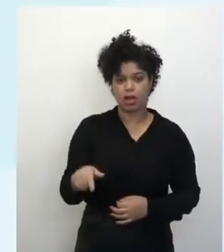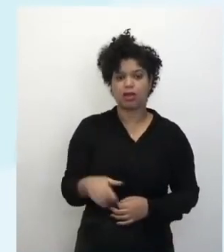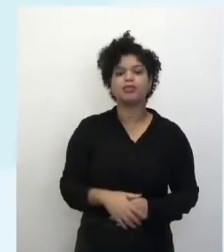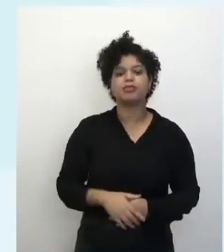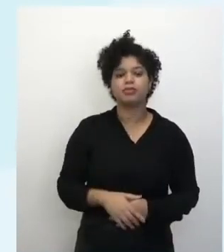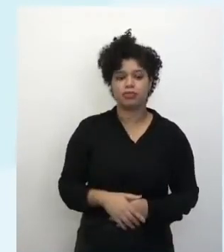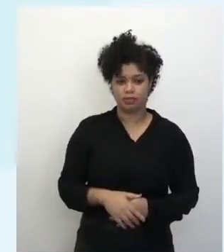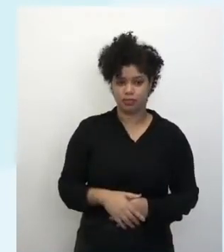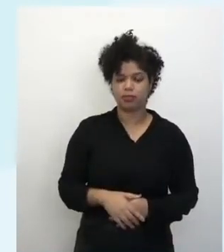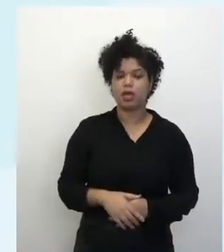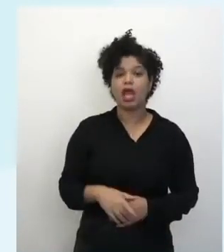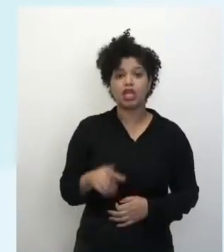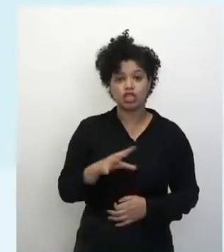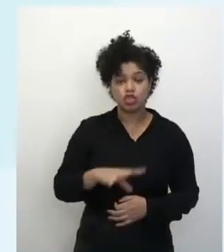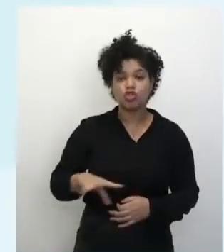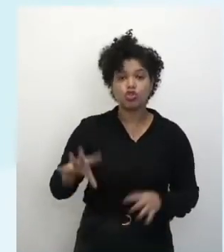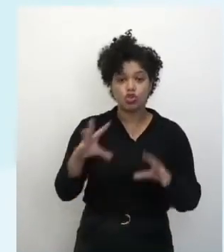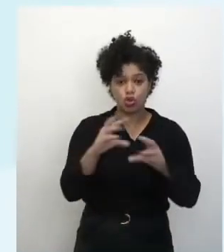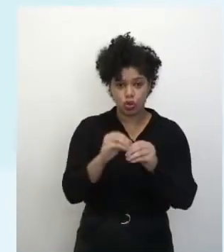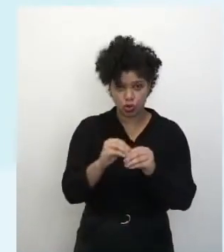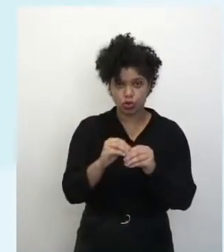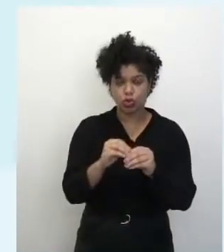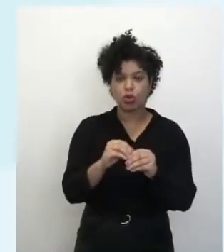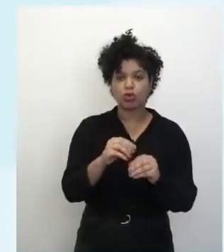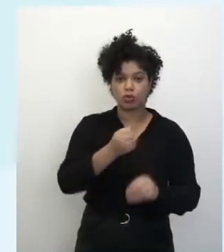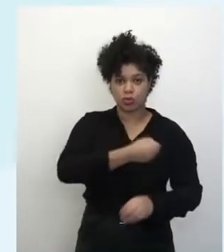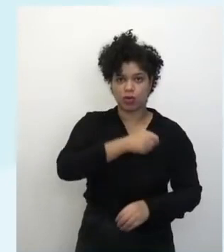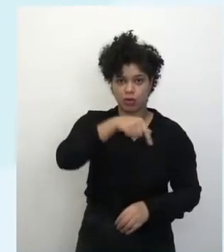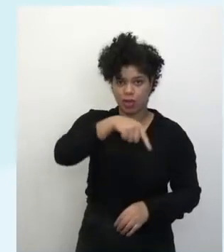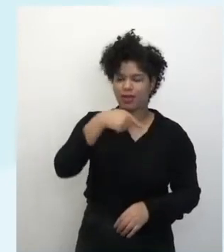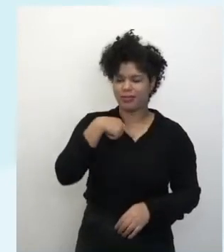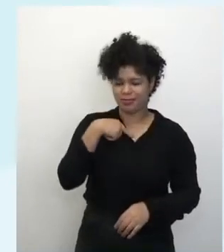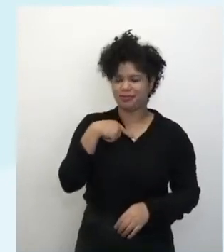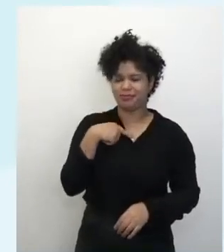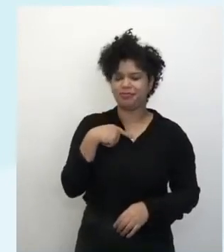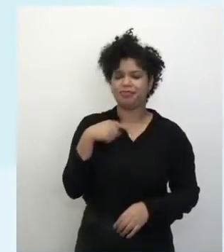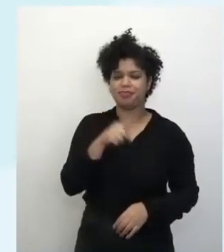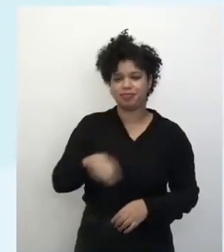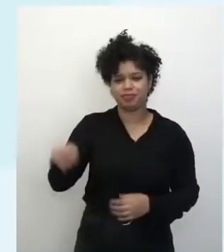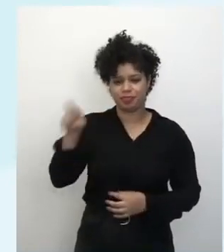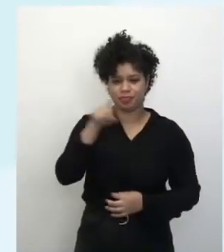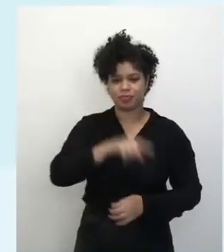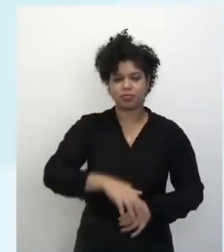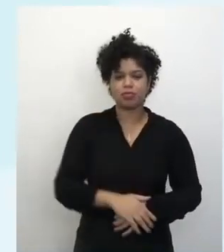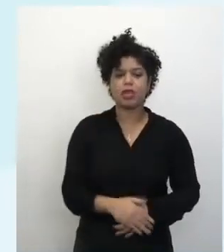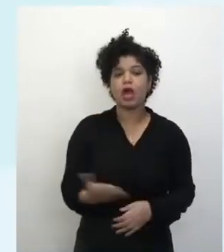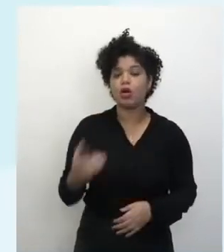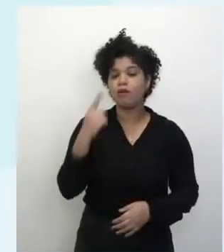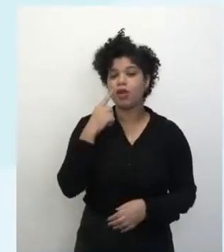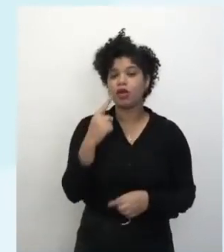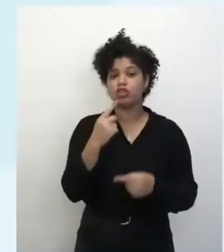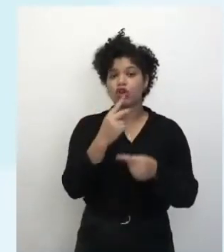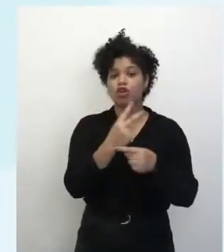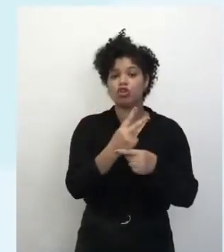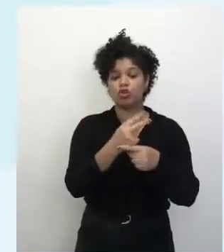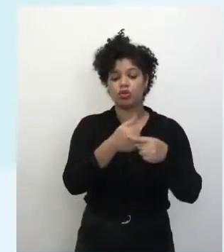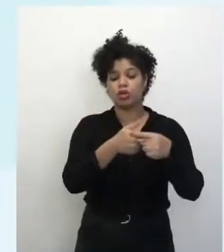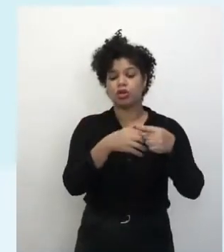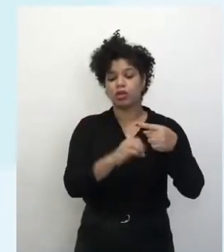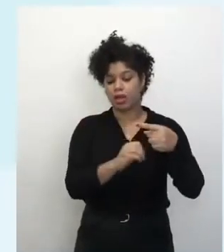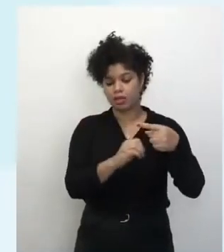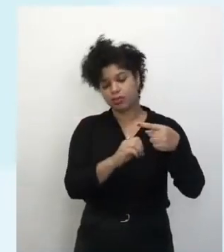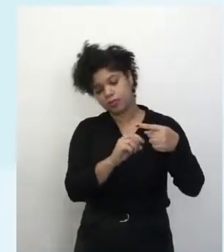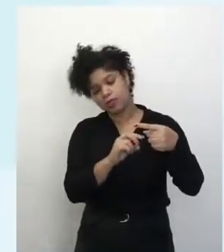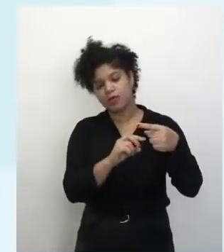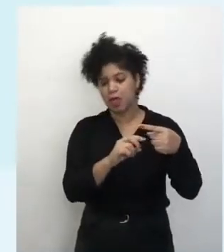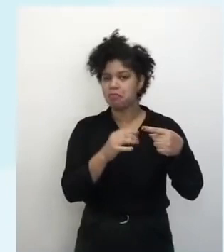aqui, todos os que são racionais, tá bom? Segundo caso, a fração 2 décimos. Ah, vi uma fração, 2 é inteiro, 10 é inteiro, quando eu